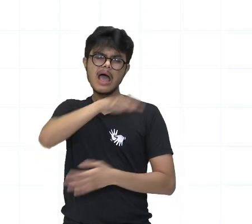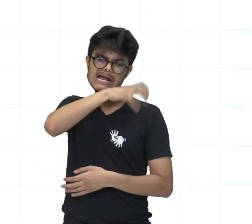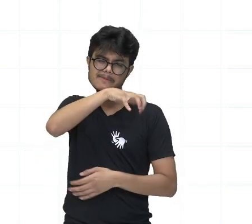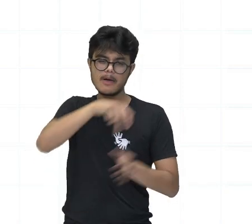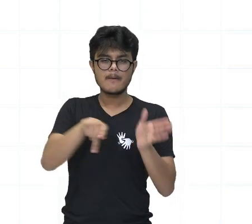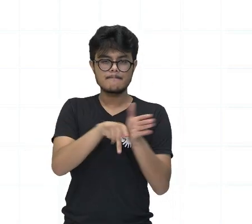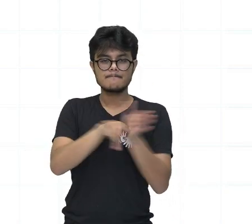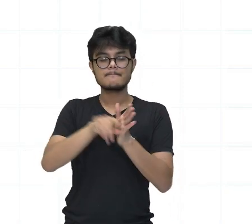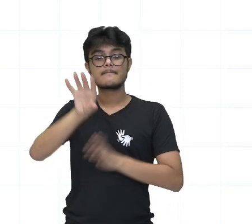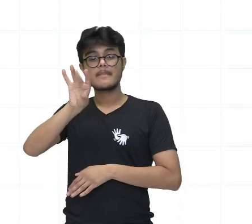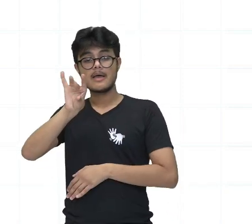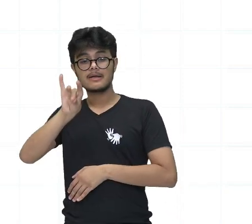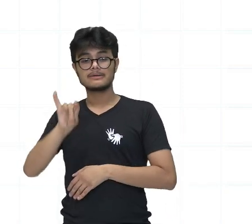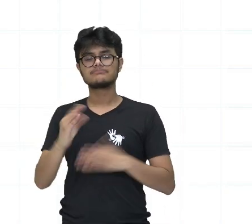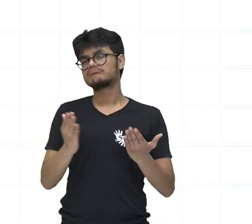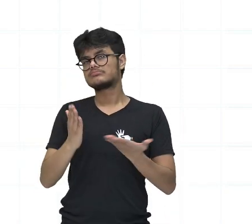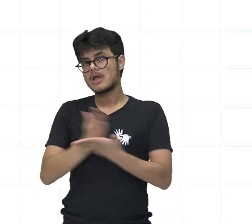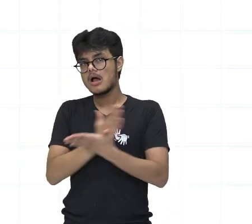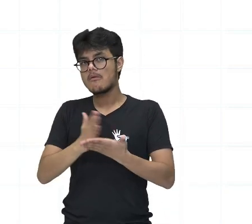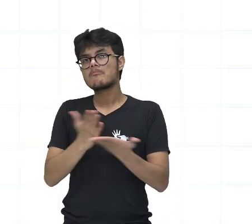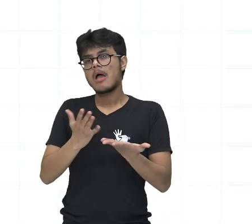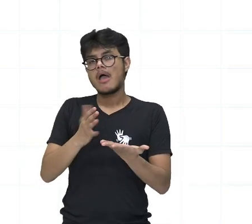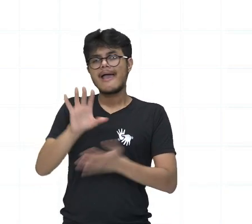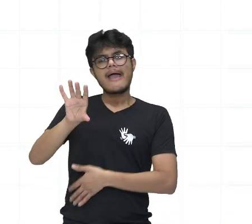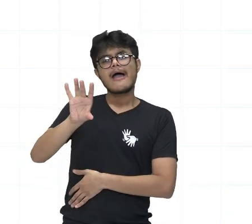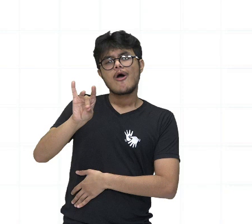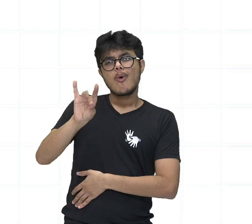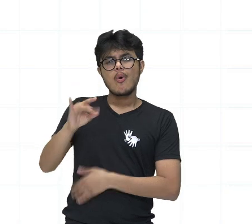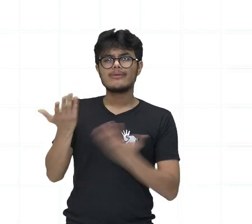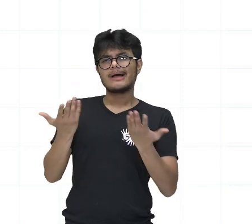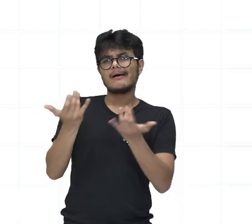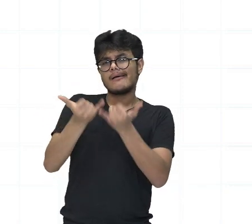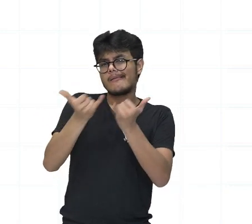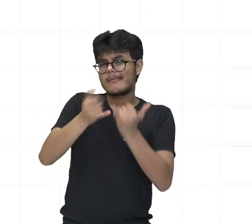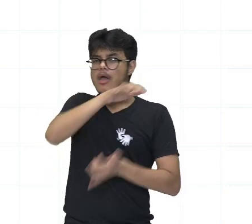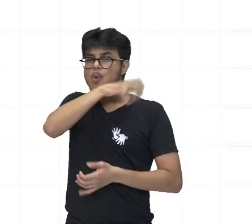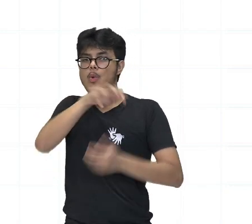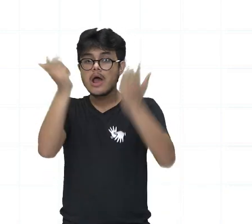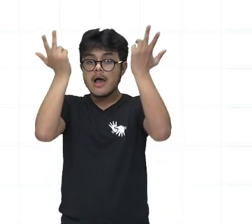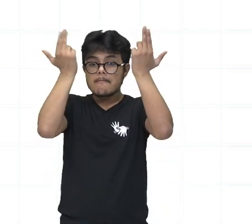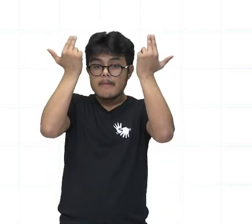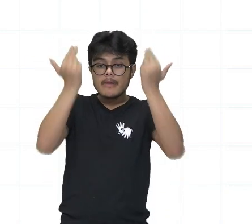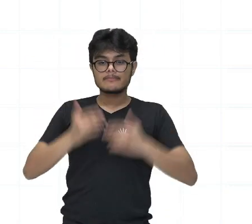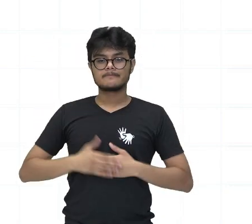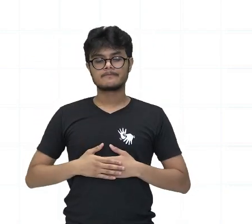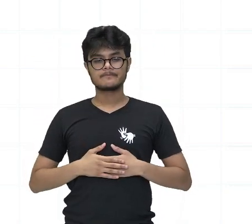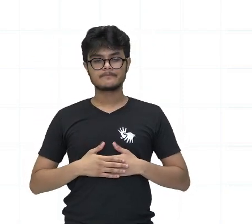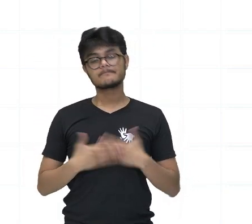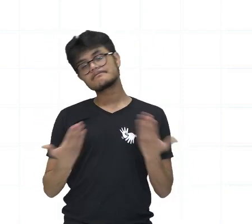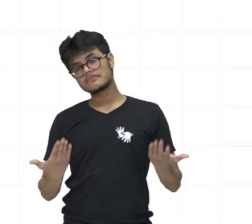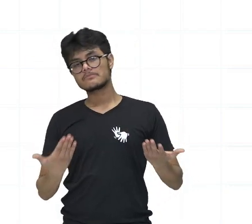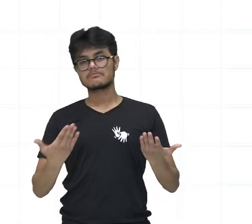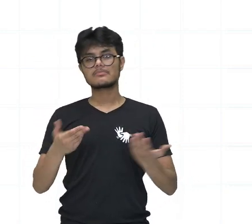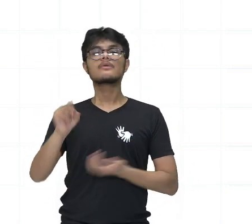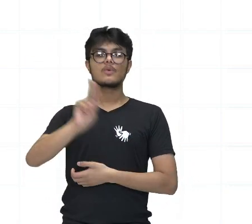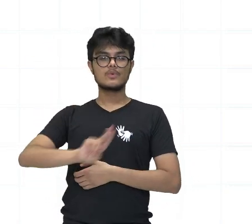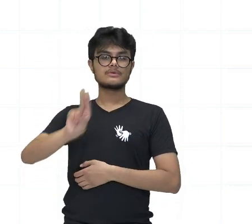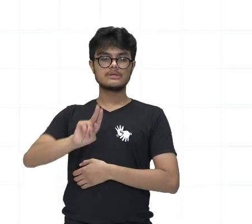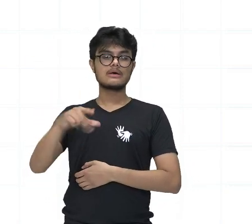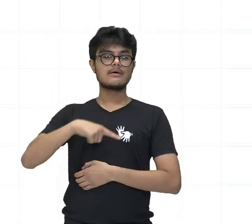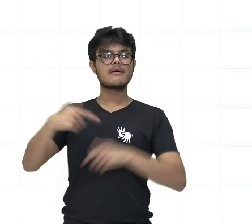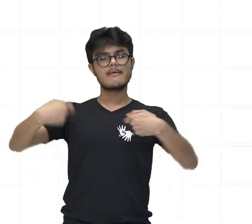nomeadamente cola de coelho. Então, para que a tinta aconteça, nós precisamos de quê?